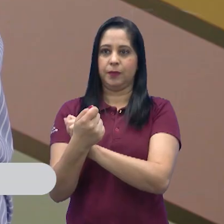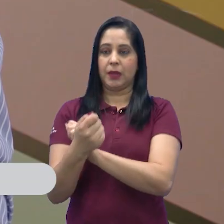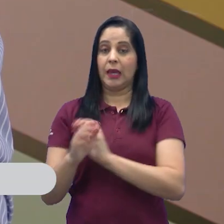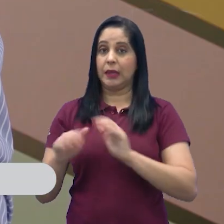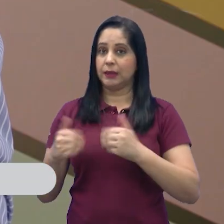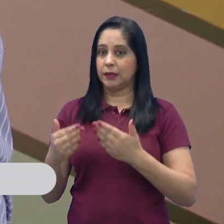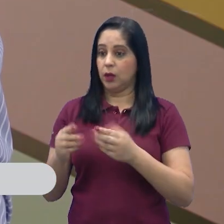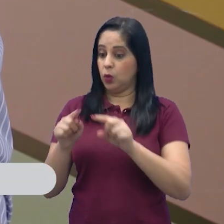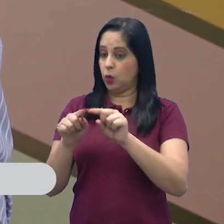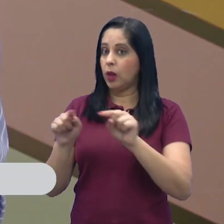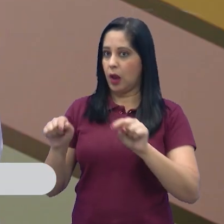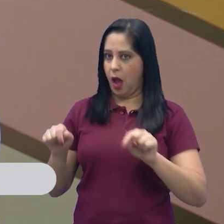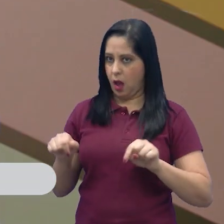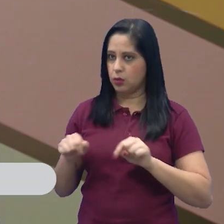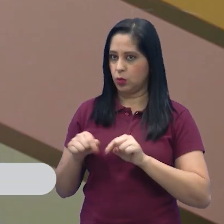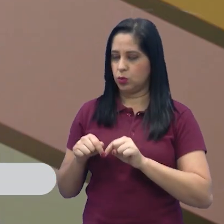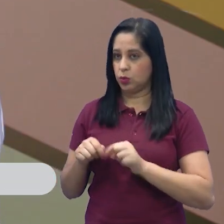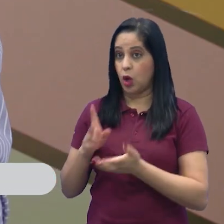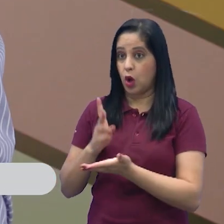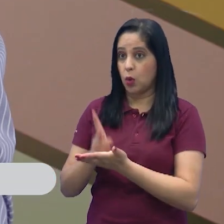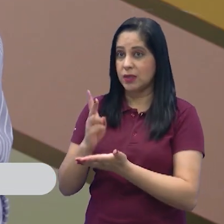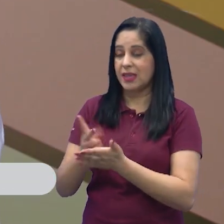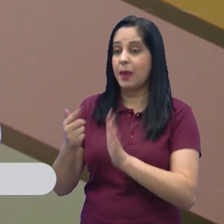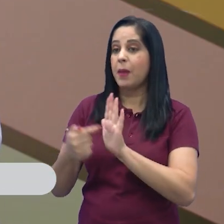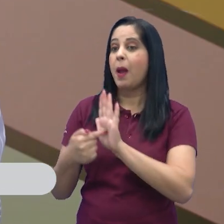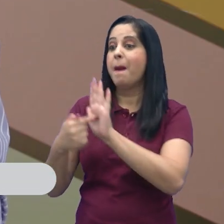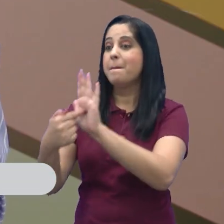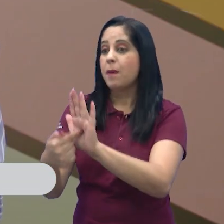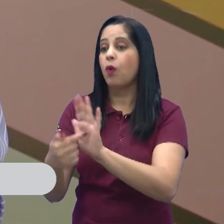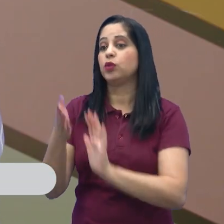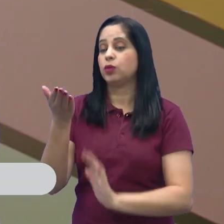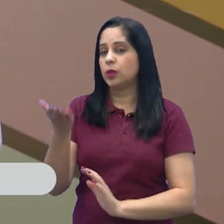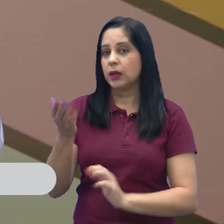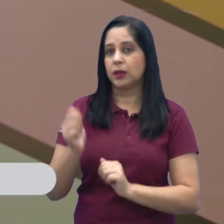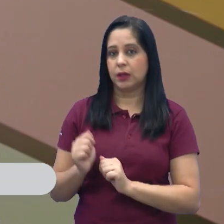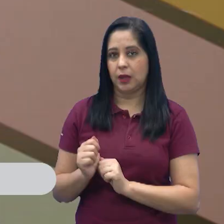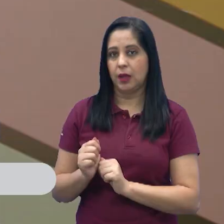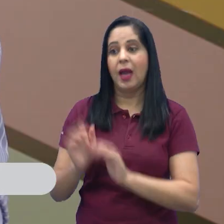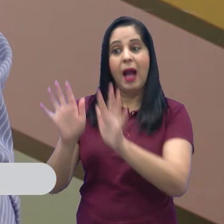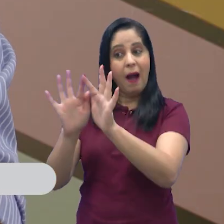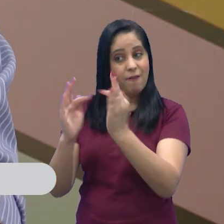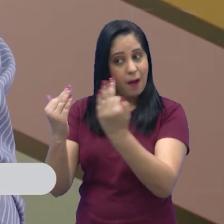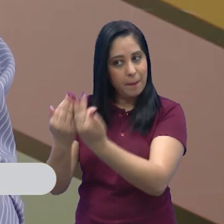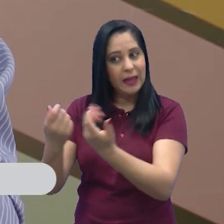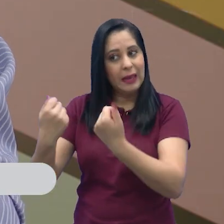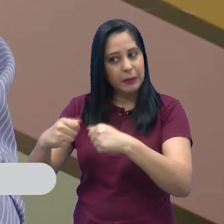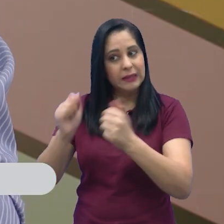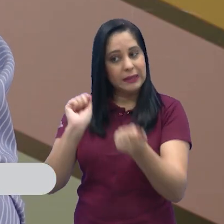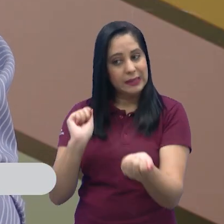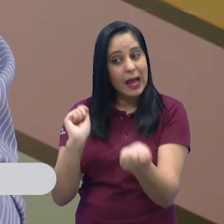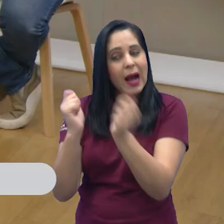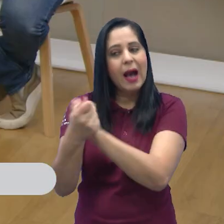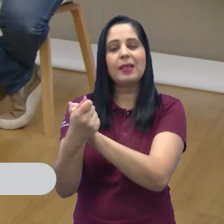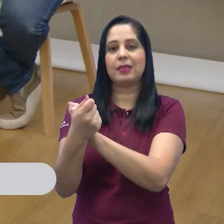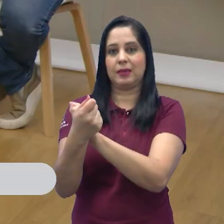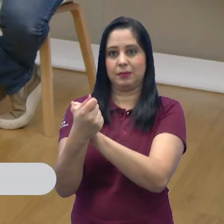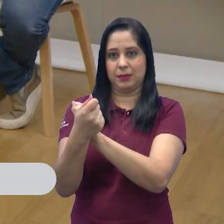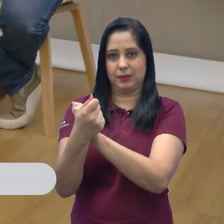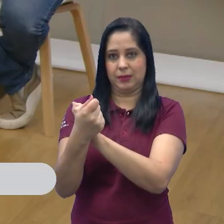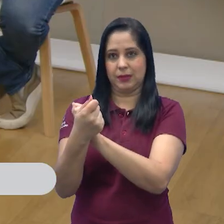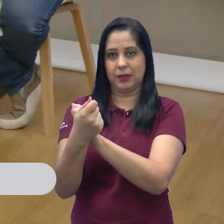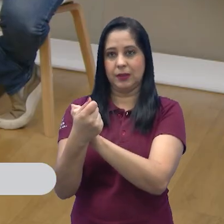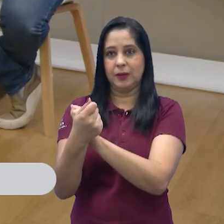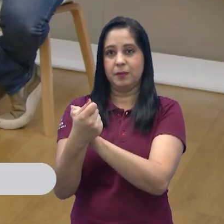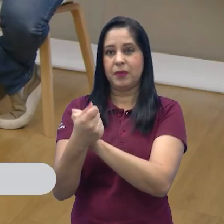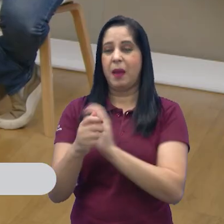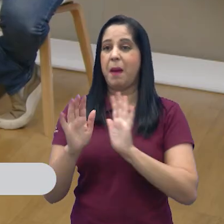eu procuro mostrar muito para a família isso, que ela precisa se adequar. Perfeito. E é difícil